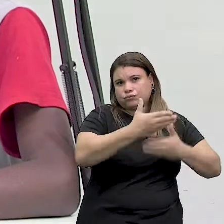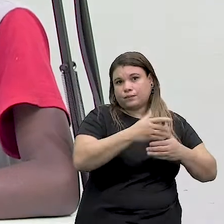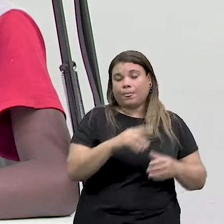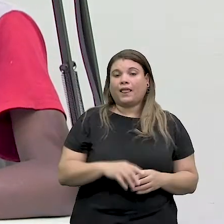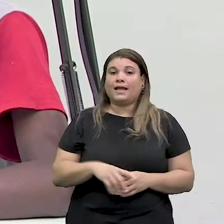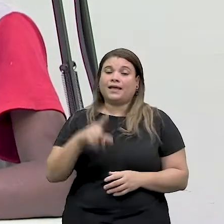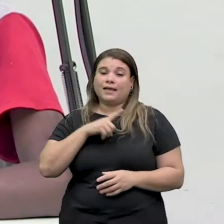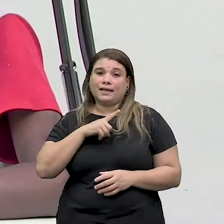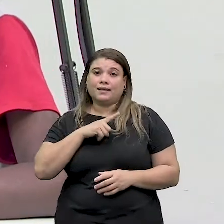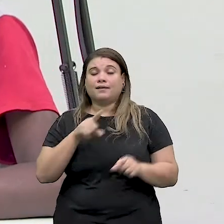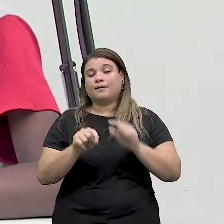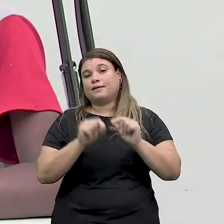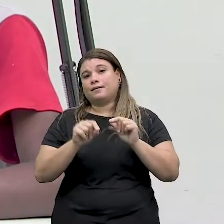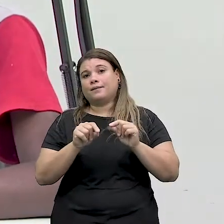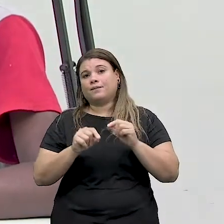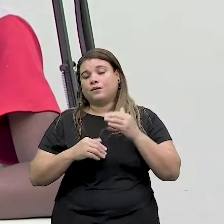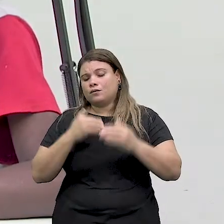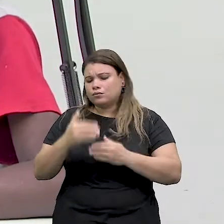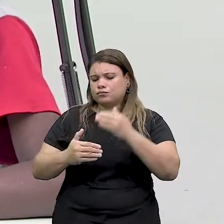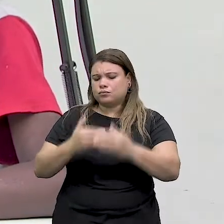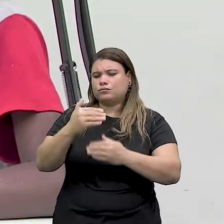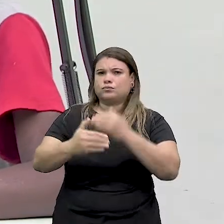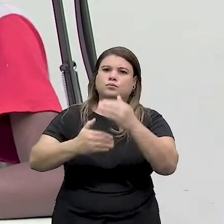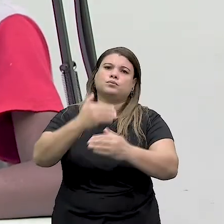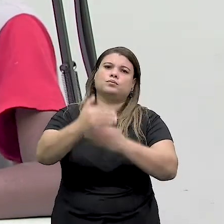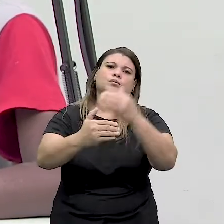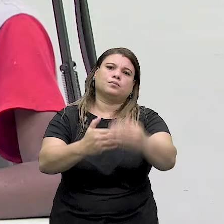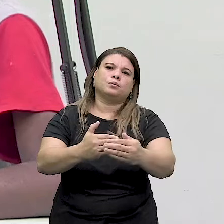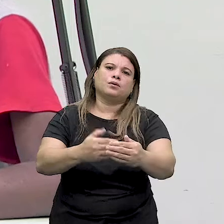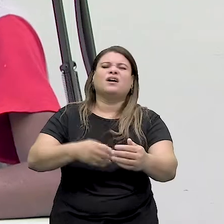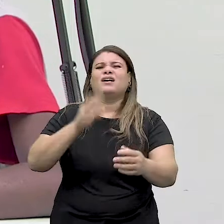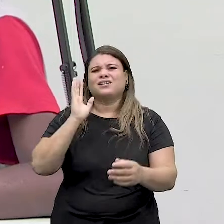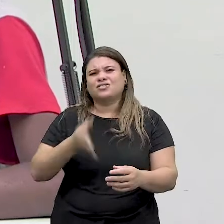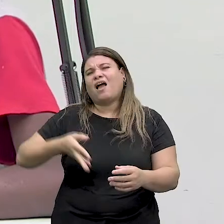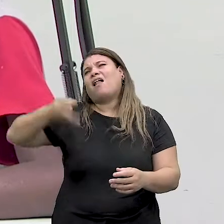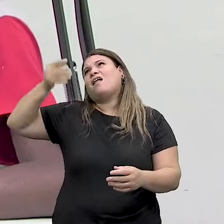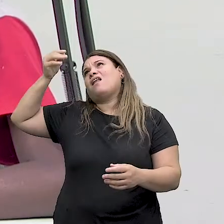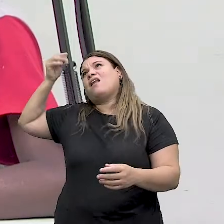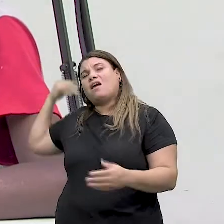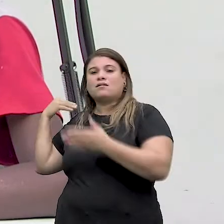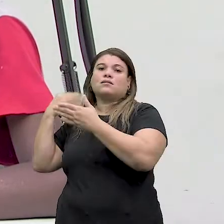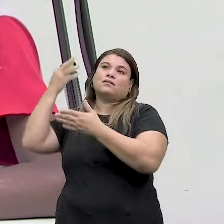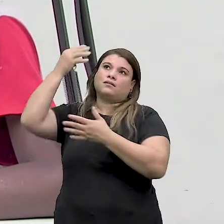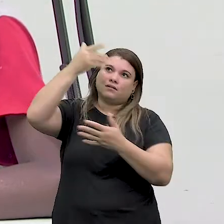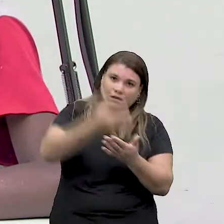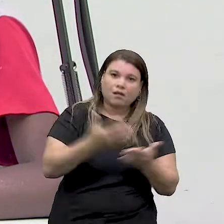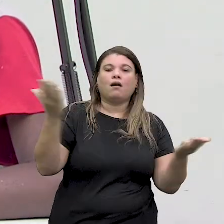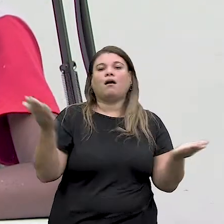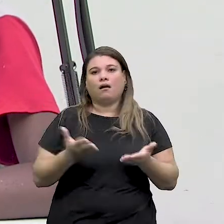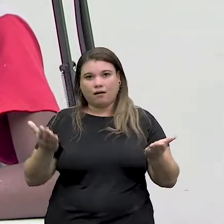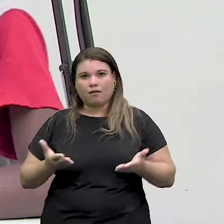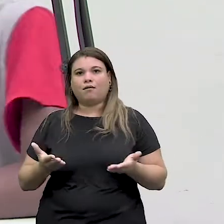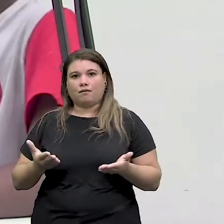constante desde os primórdios da sociedade As primeiras humana. trocas, né, das primeiras da humanidade. trocas. Essa aula de geografia e história na prática,